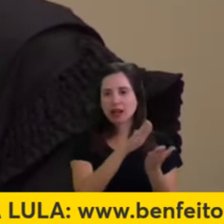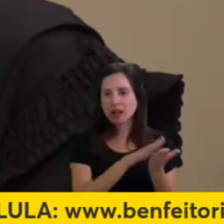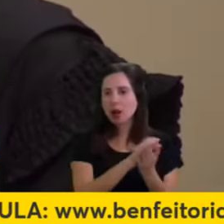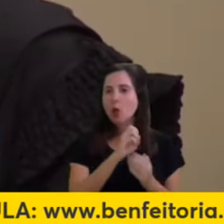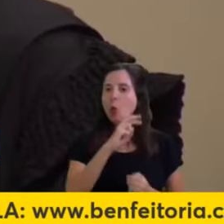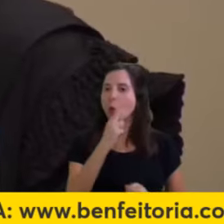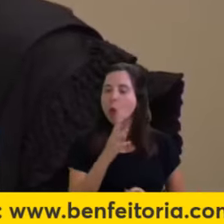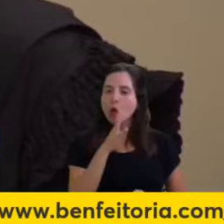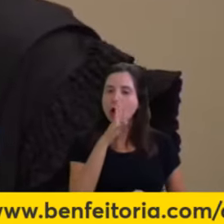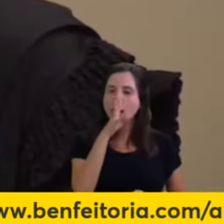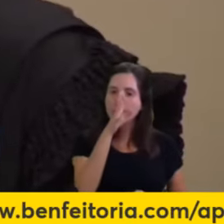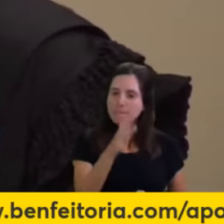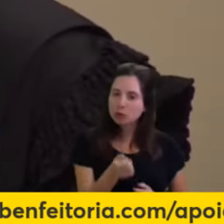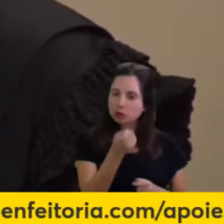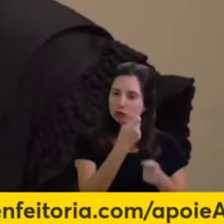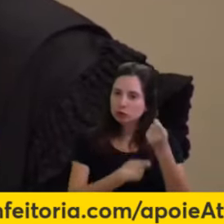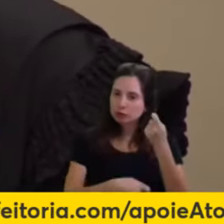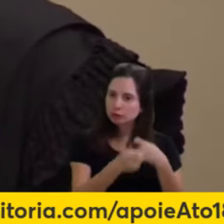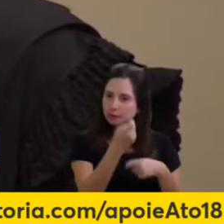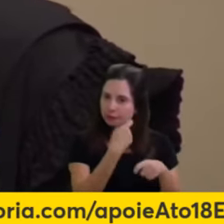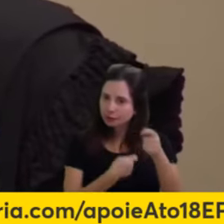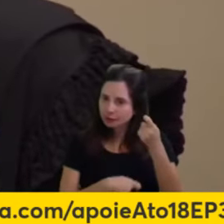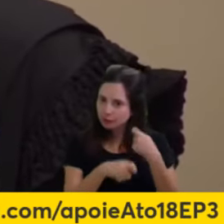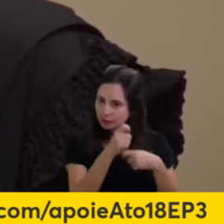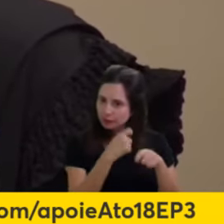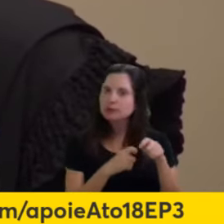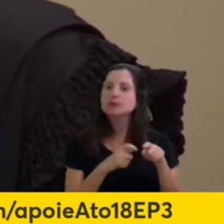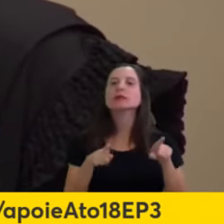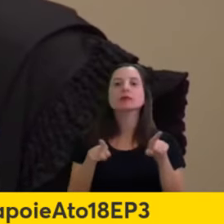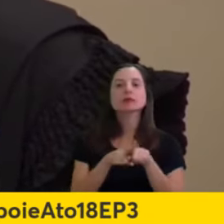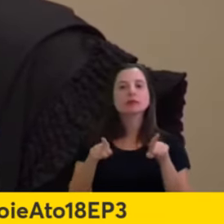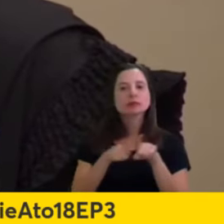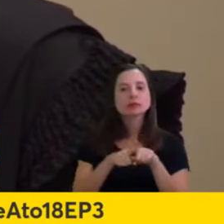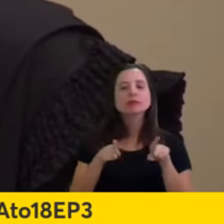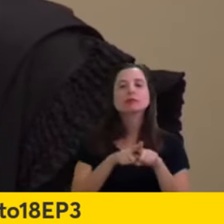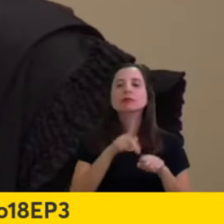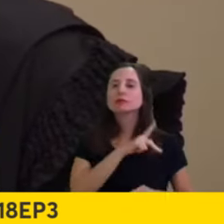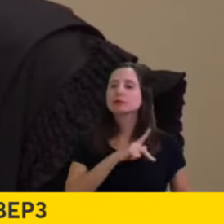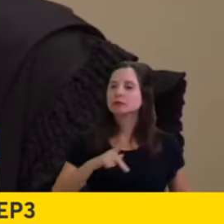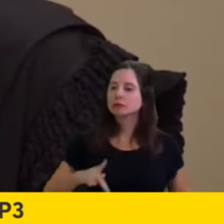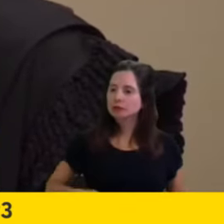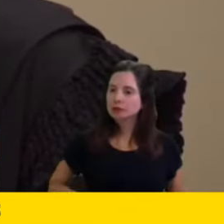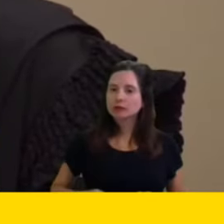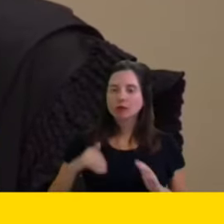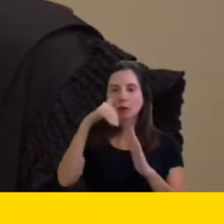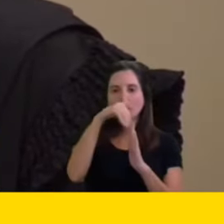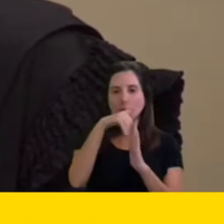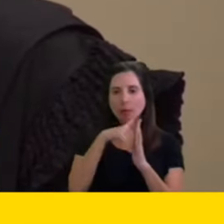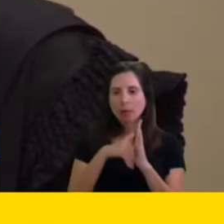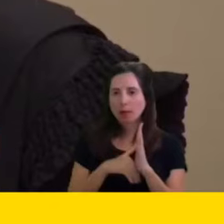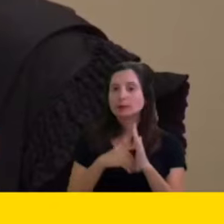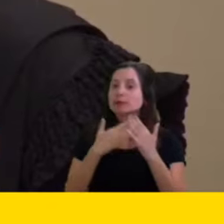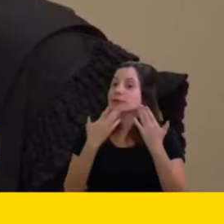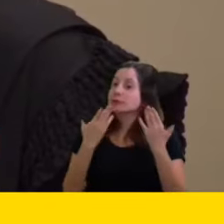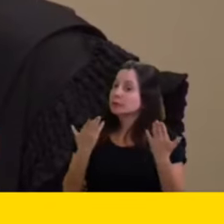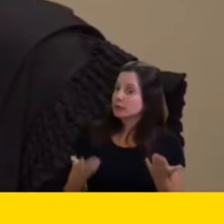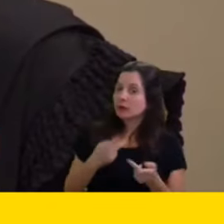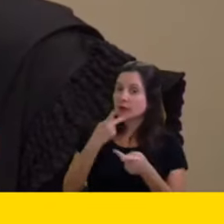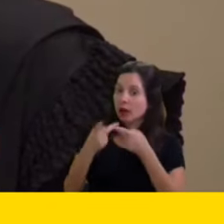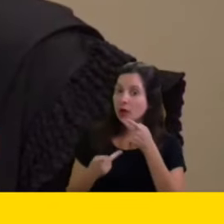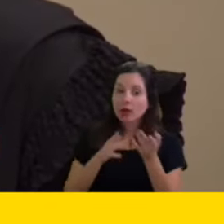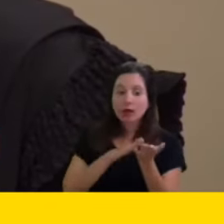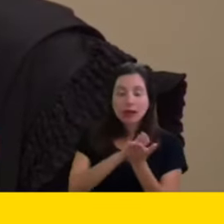econômico porque realizadas para eventual frustrada a candidatura a presidência da república não se pode negar portanto que as despesas